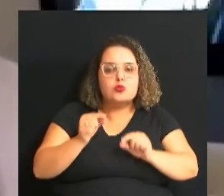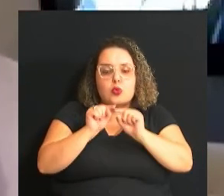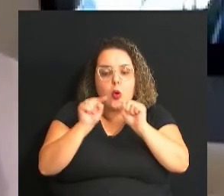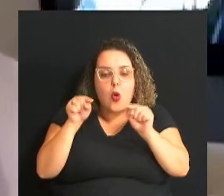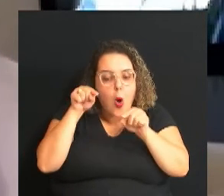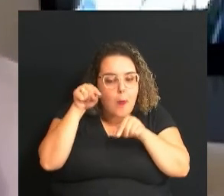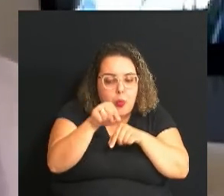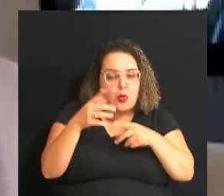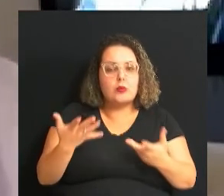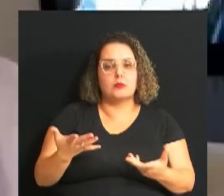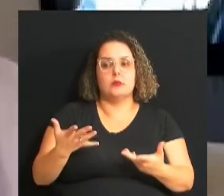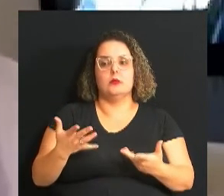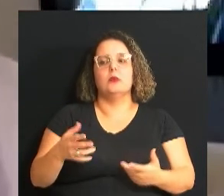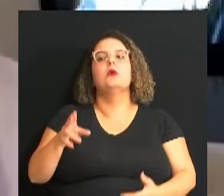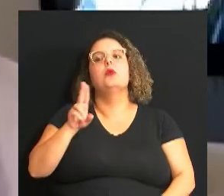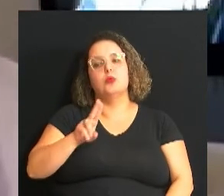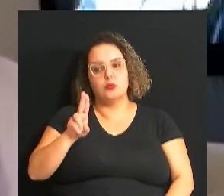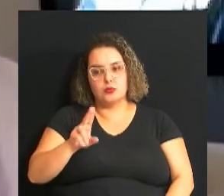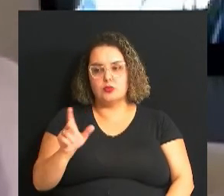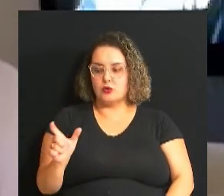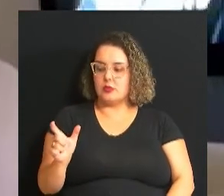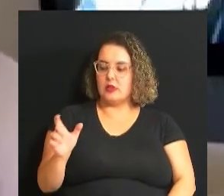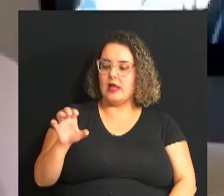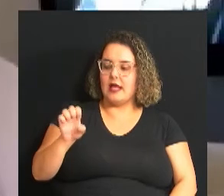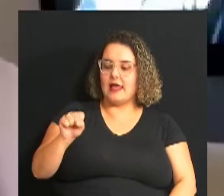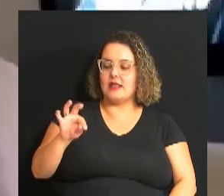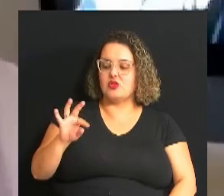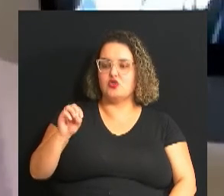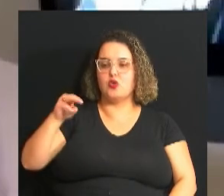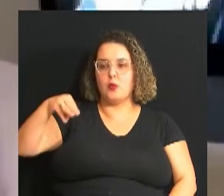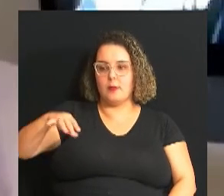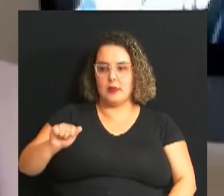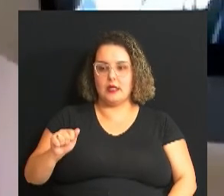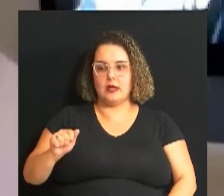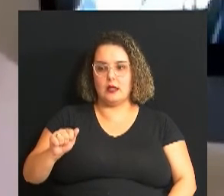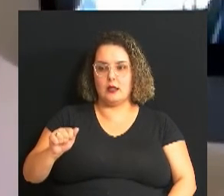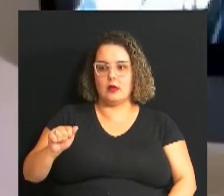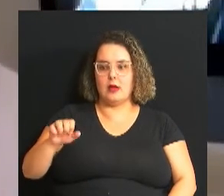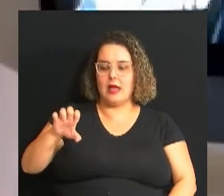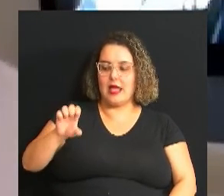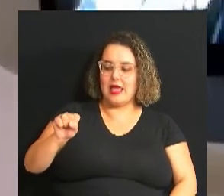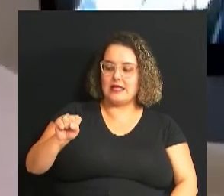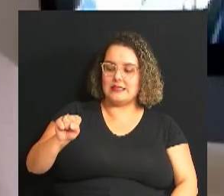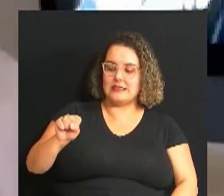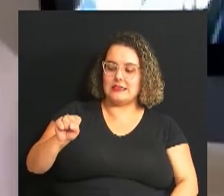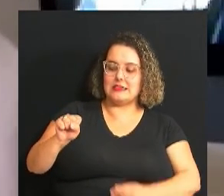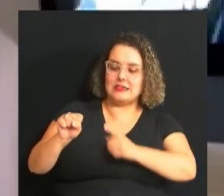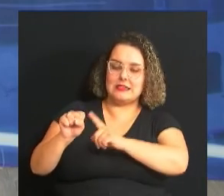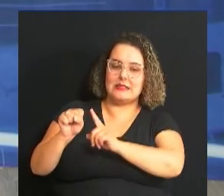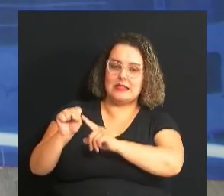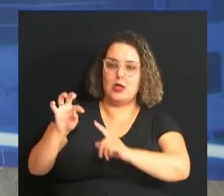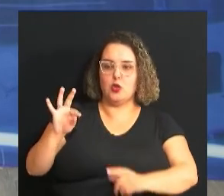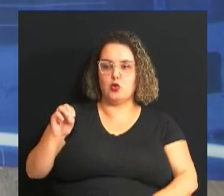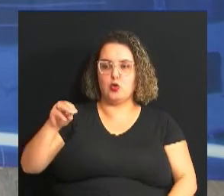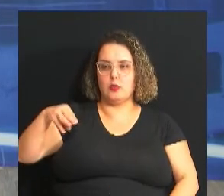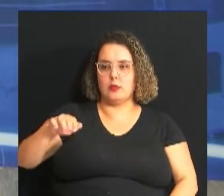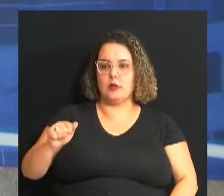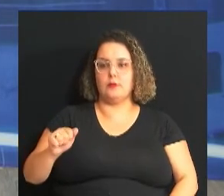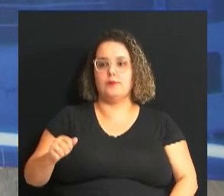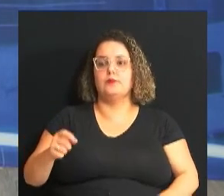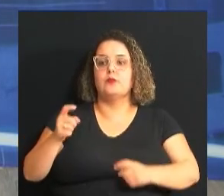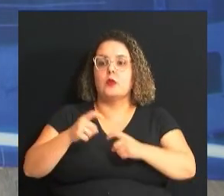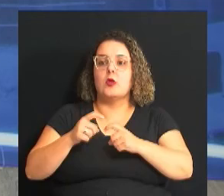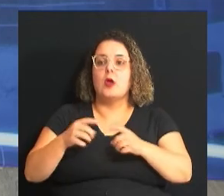exterioriza, você usa o termo estomia. Estomia com S no início. Entendi. Doutor Fábio, para a